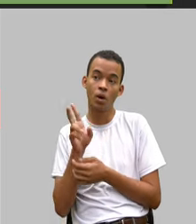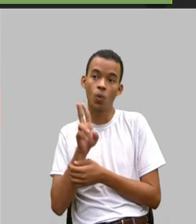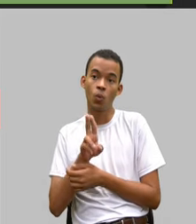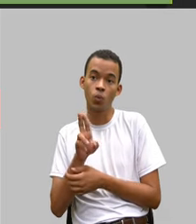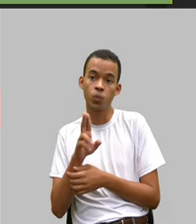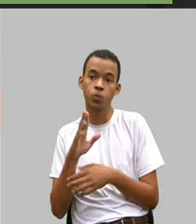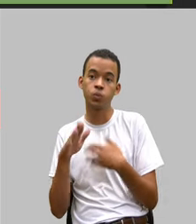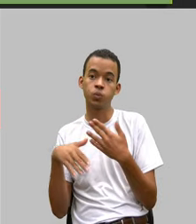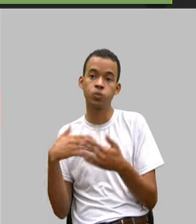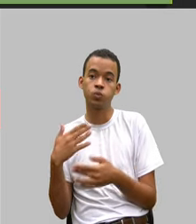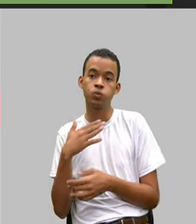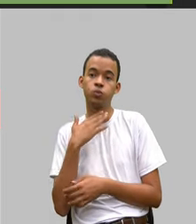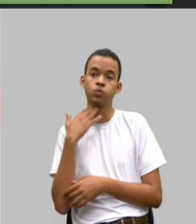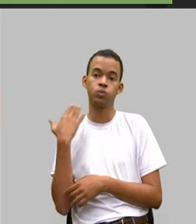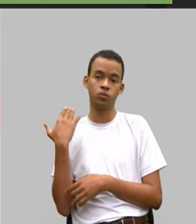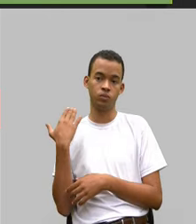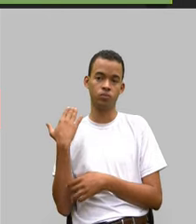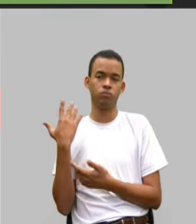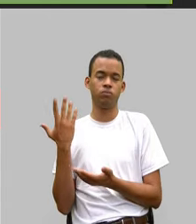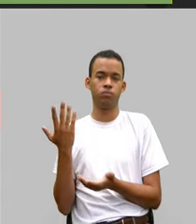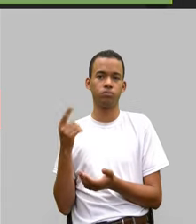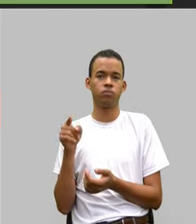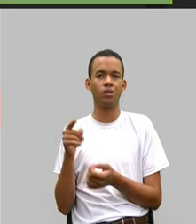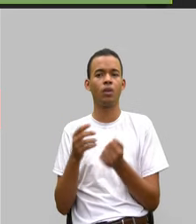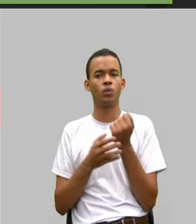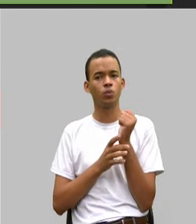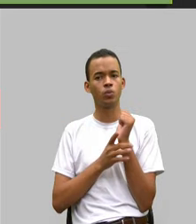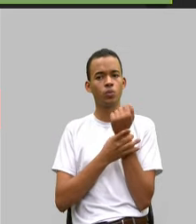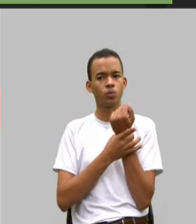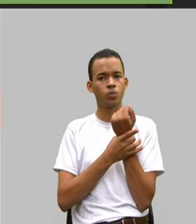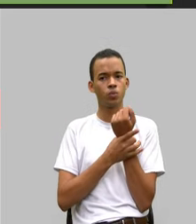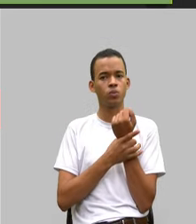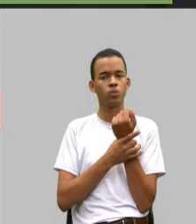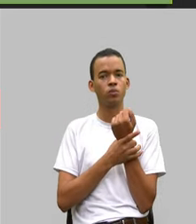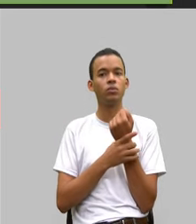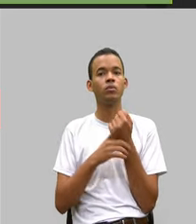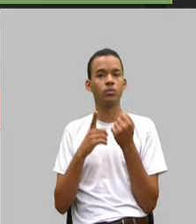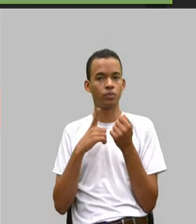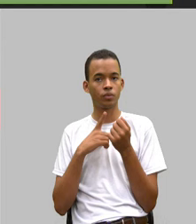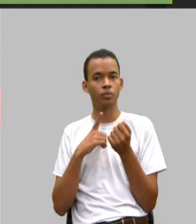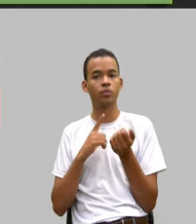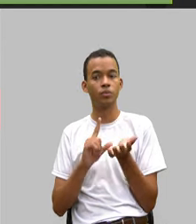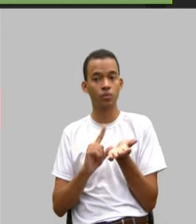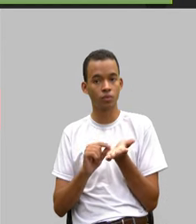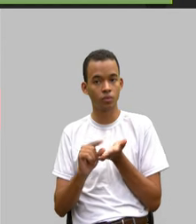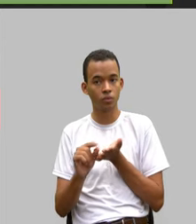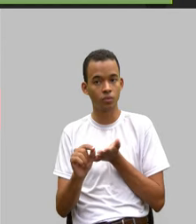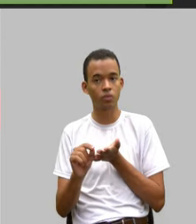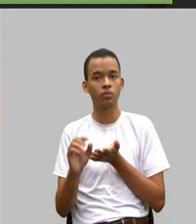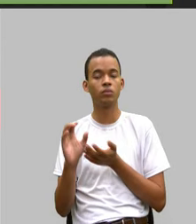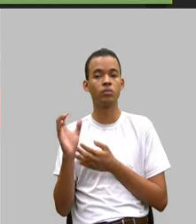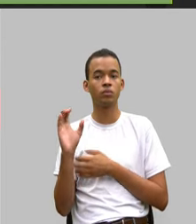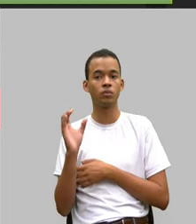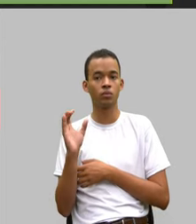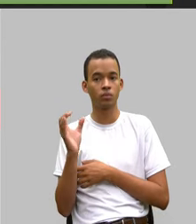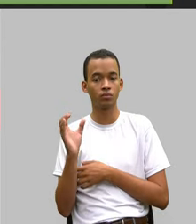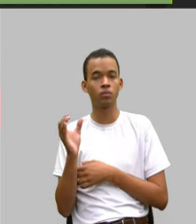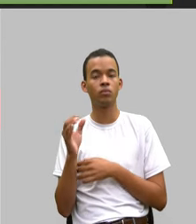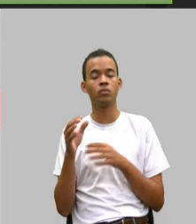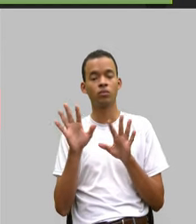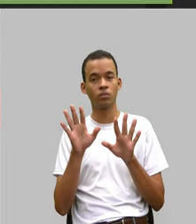cannabis ela é segura né então eu trouxe esse artigo aqui científico eh e para contextualizar né